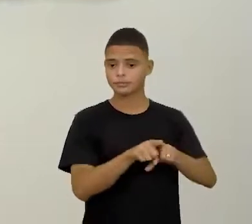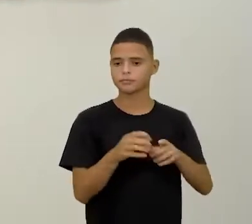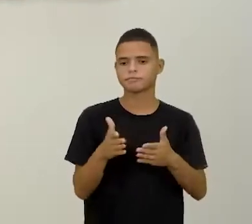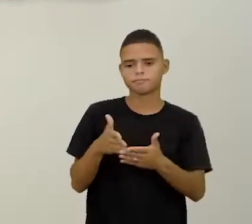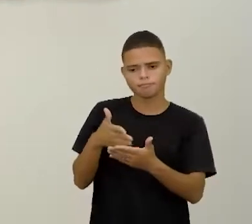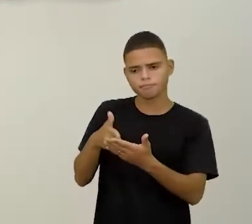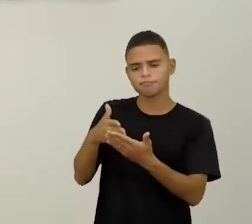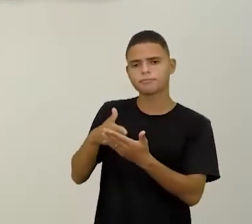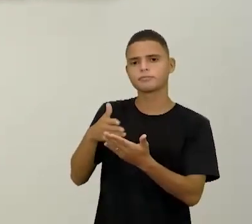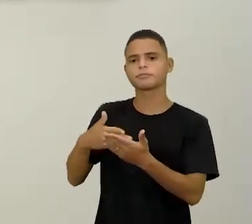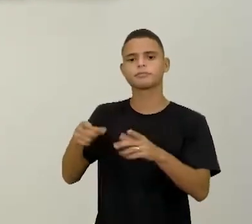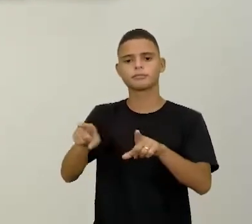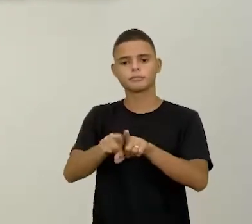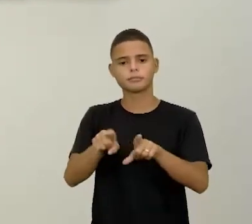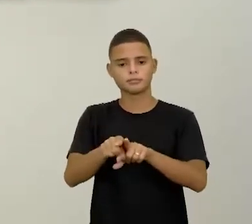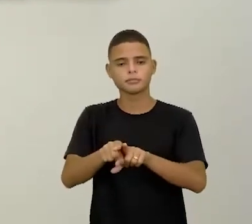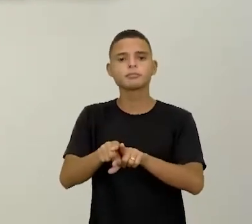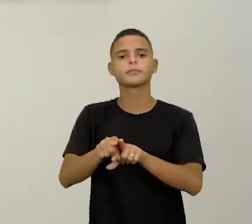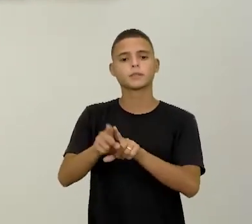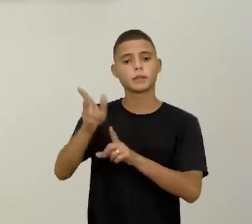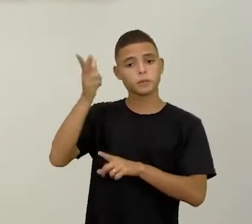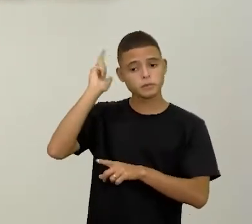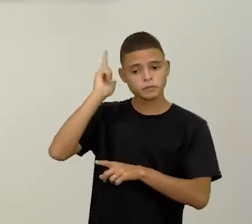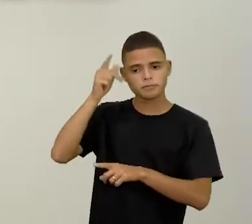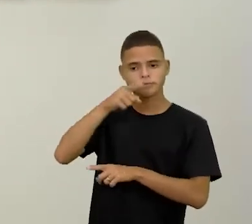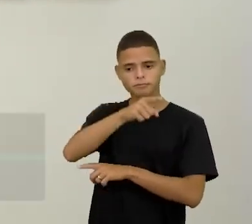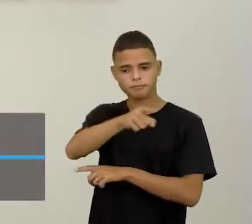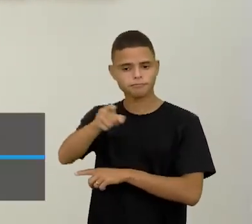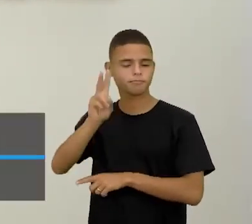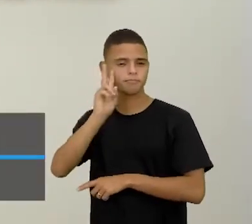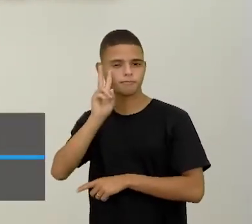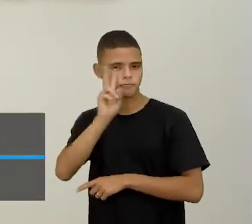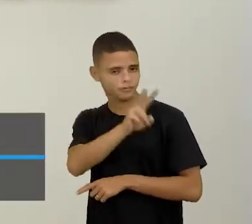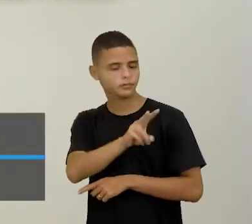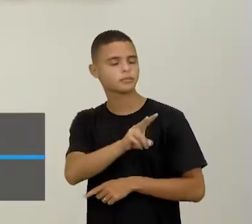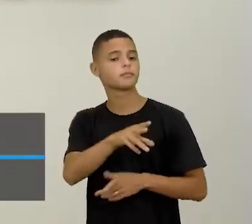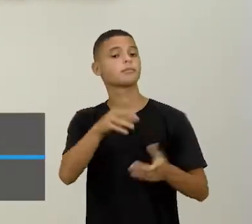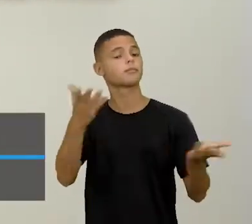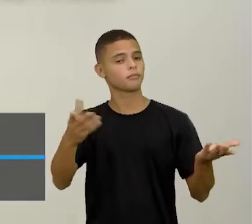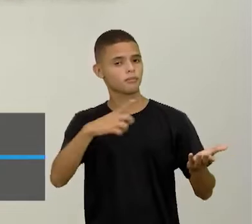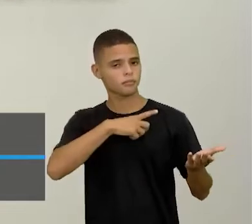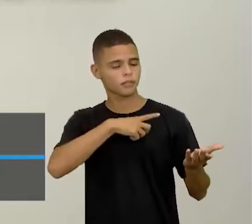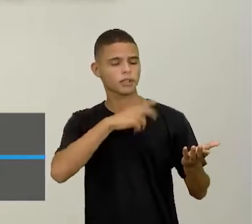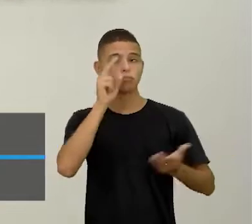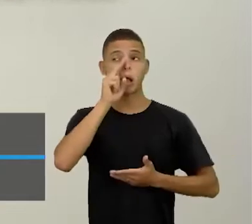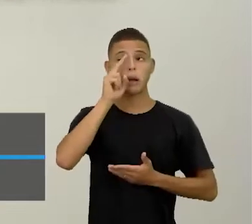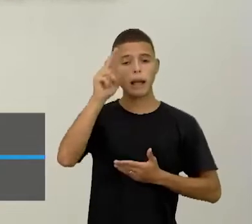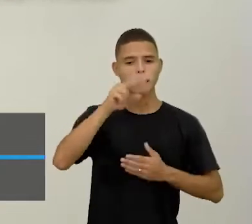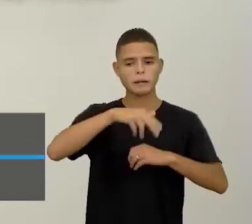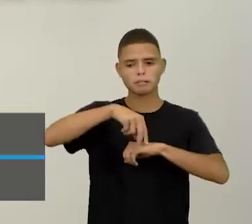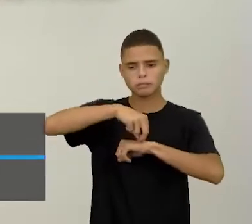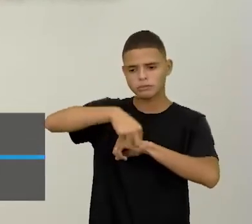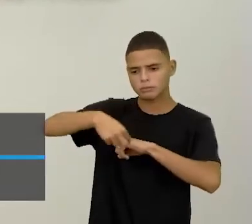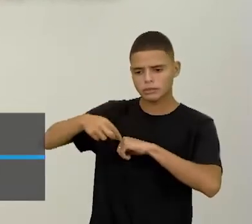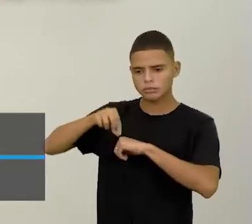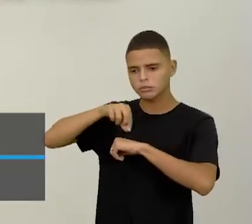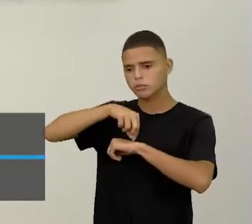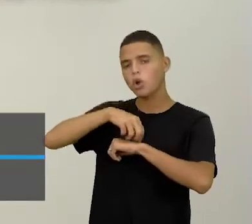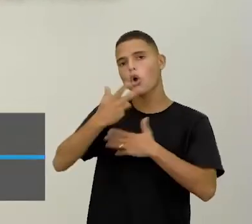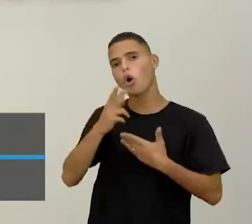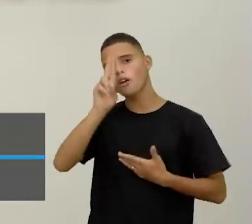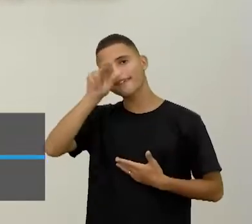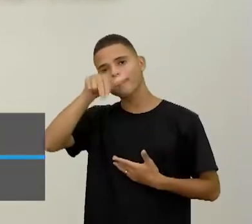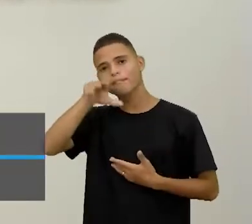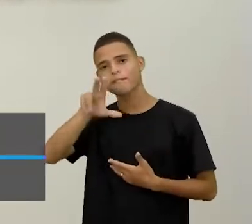alguns vestibulares, alguns lugares que vocês forem ver, vai estar falando força intermolecular, ou força de Van der